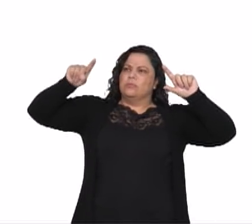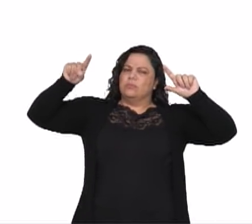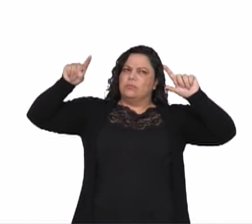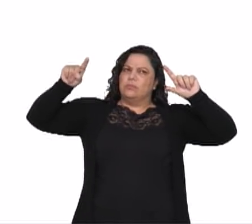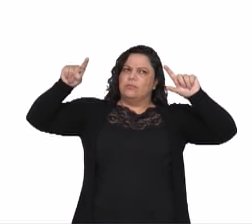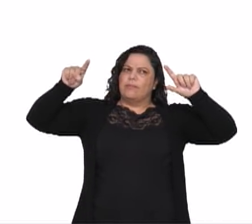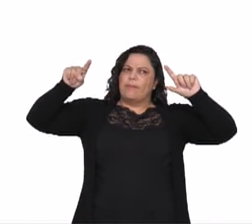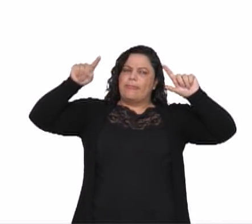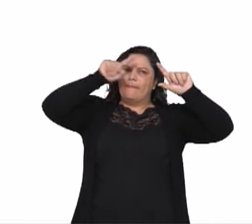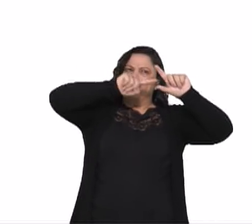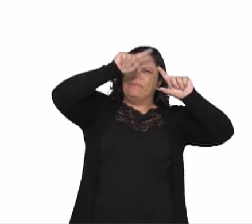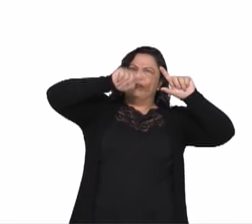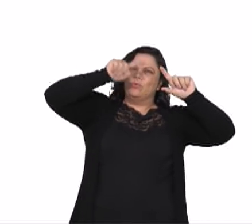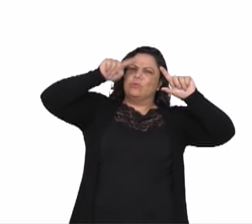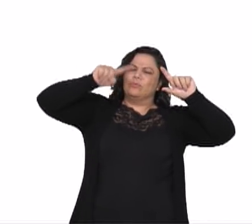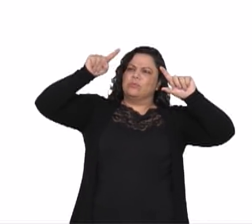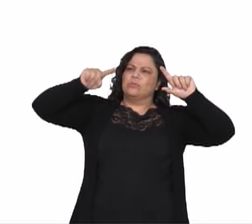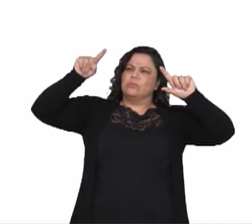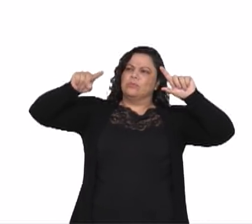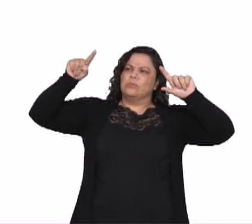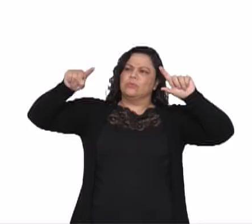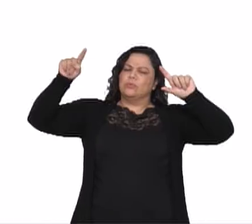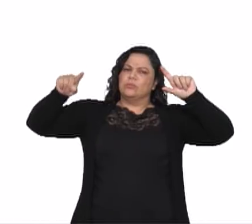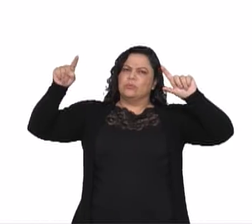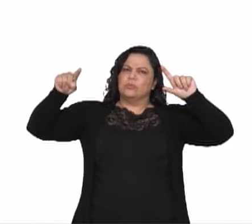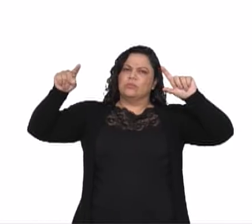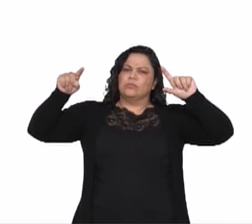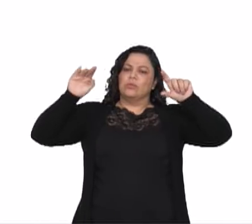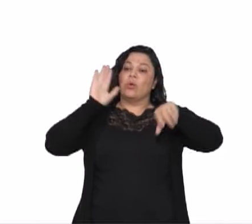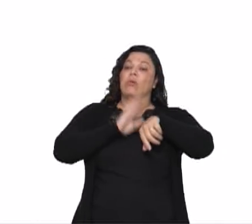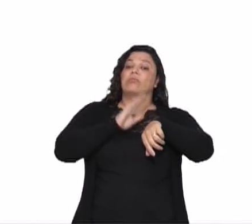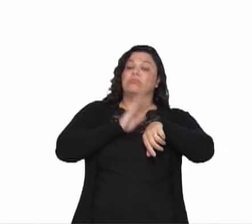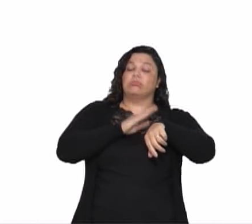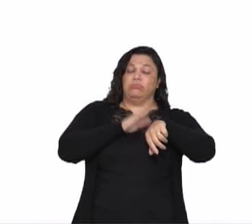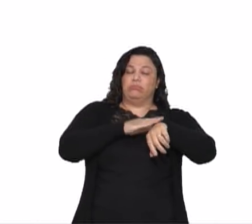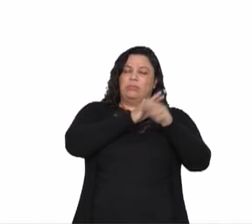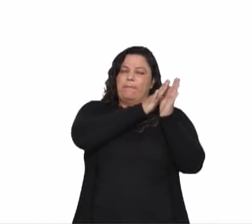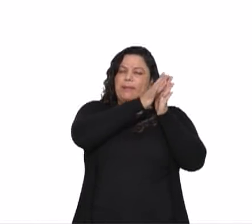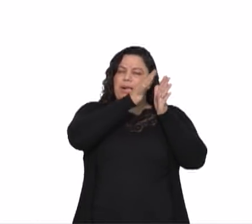essa onda sonora, ela continua ali por um bom tempo